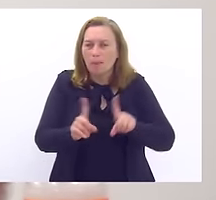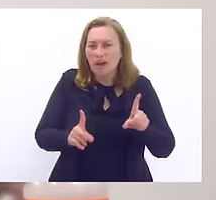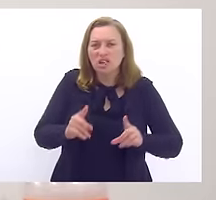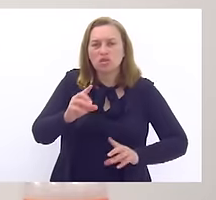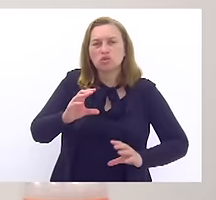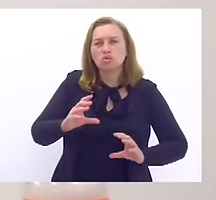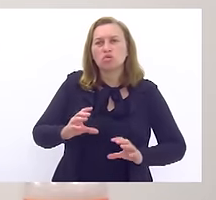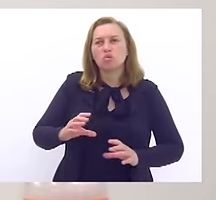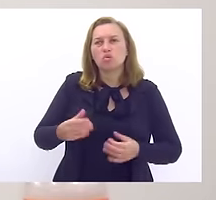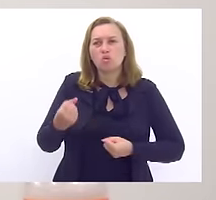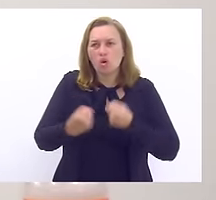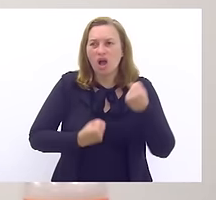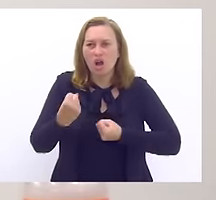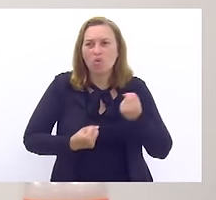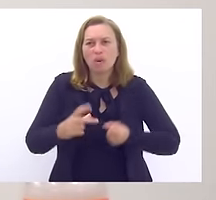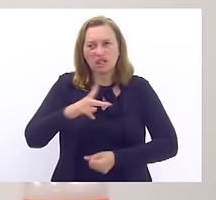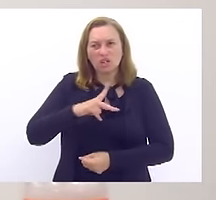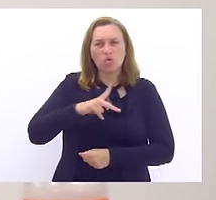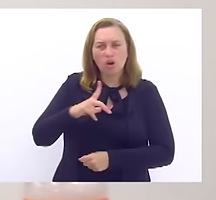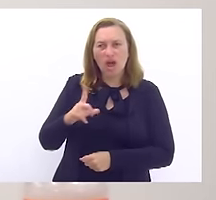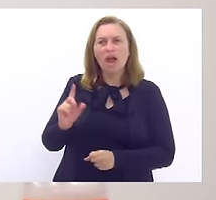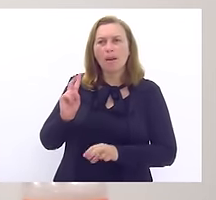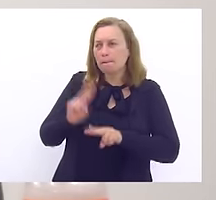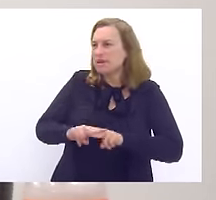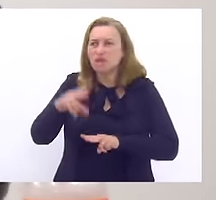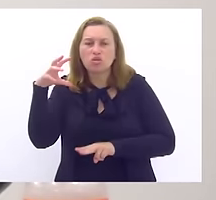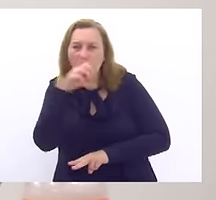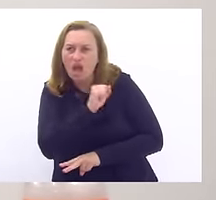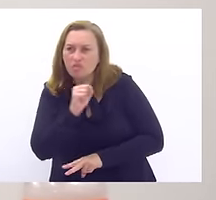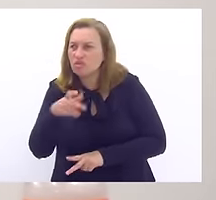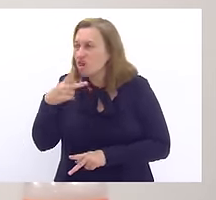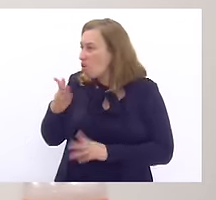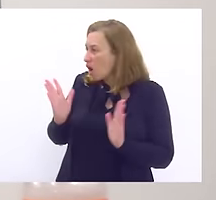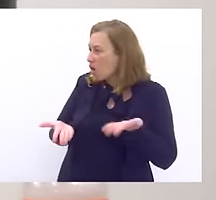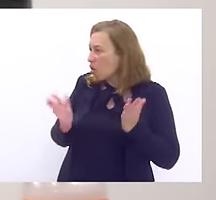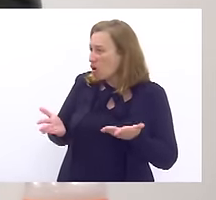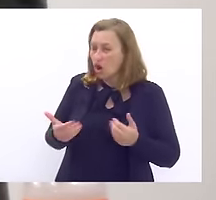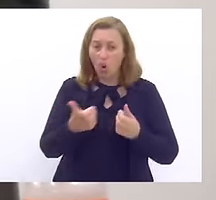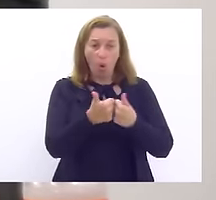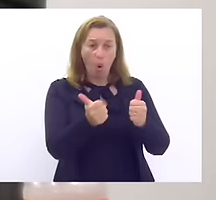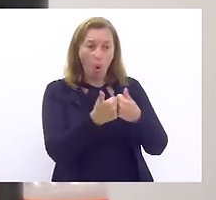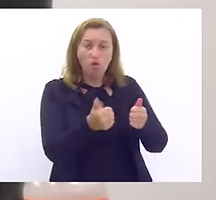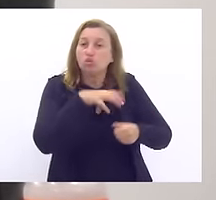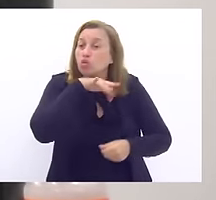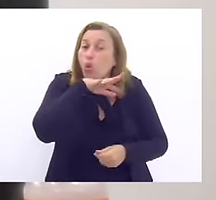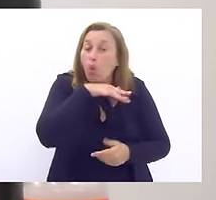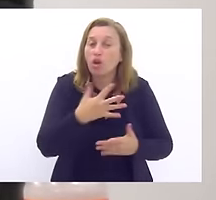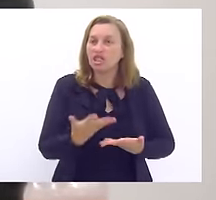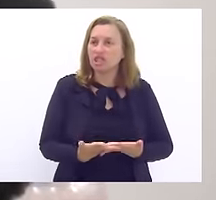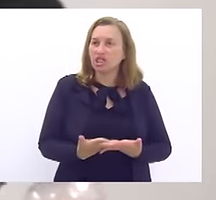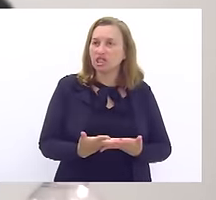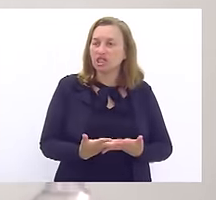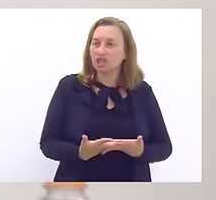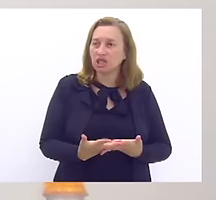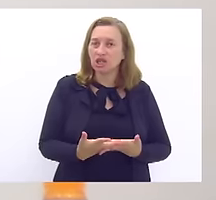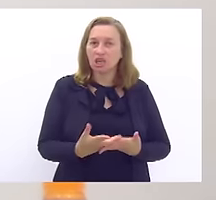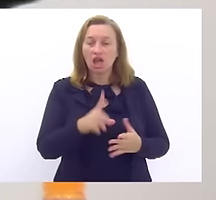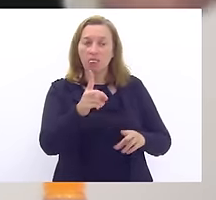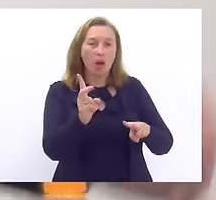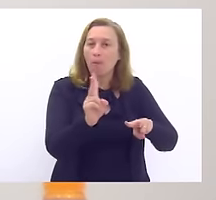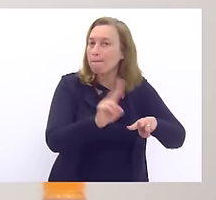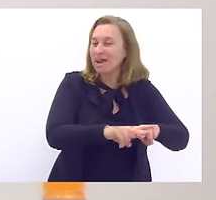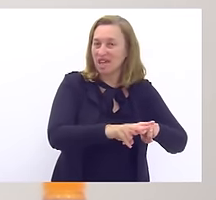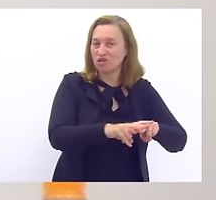criminosa no rebote pô acabou de confessar que agora que contra ônibus e péssimo estado de conservação transporte e massa